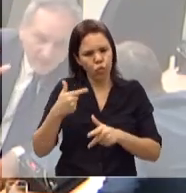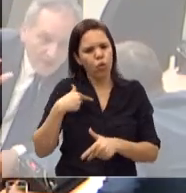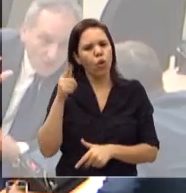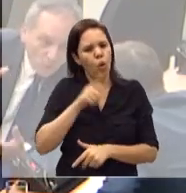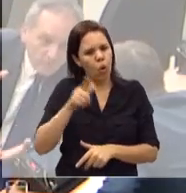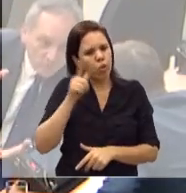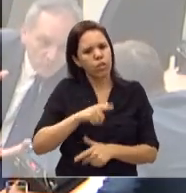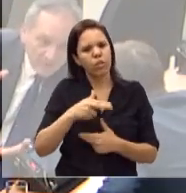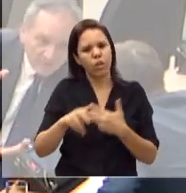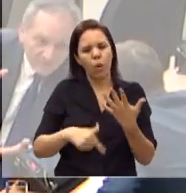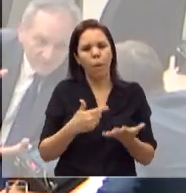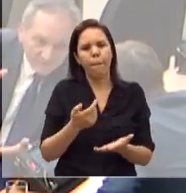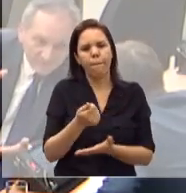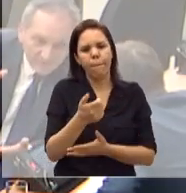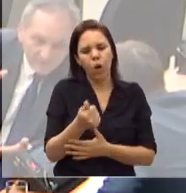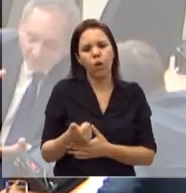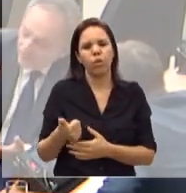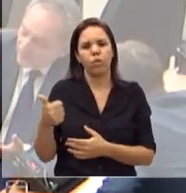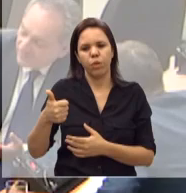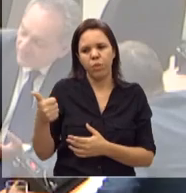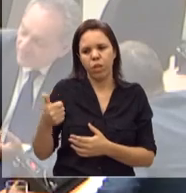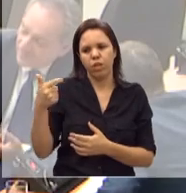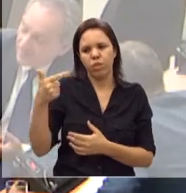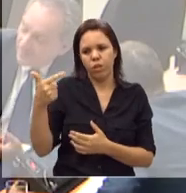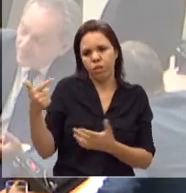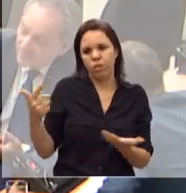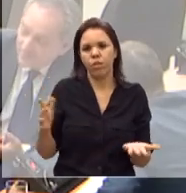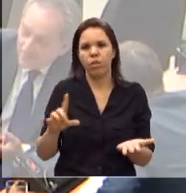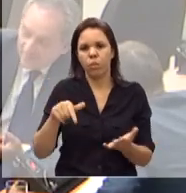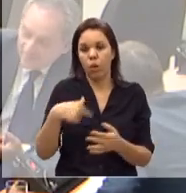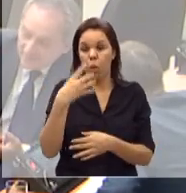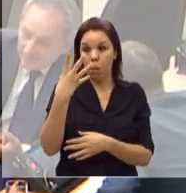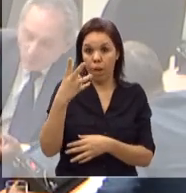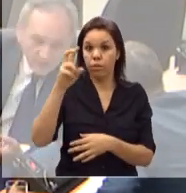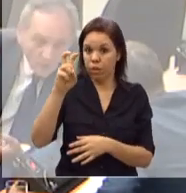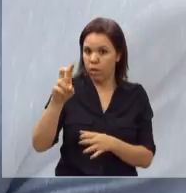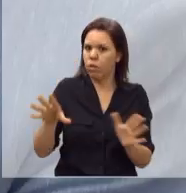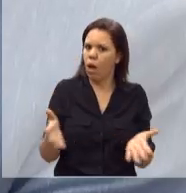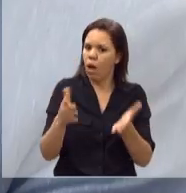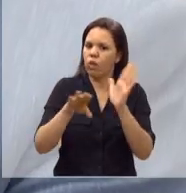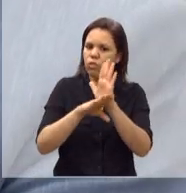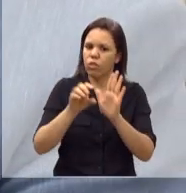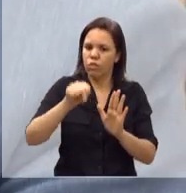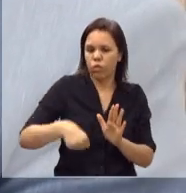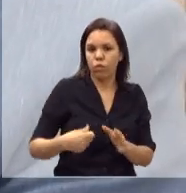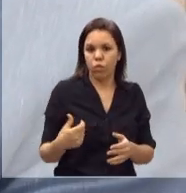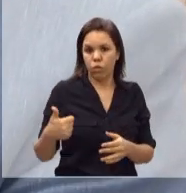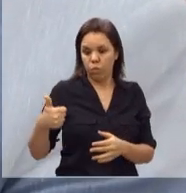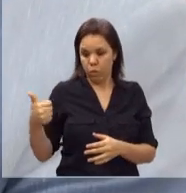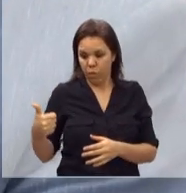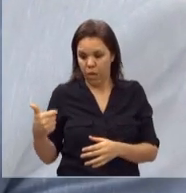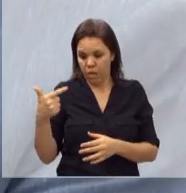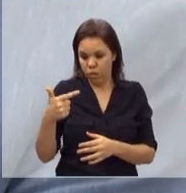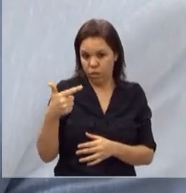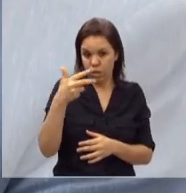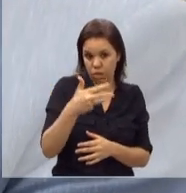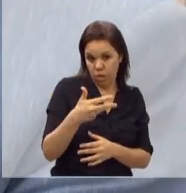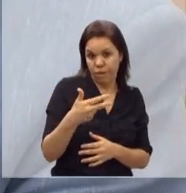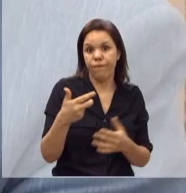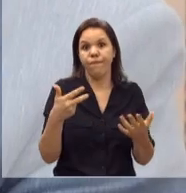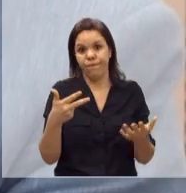pouquinho no 4º mandato. Claro que eu continuei colaborando no 4º e 5º mandato. Mas os 3 primeiros mandatos são os